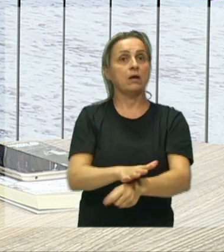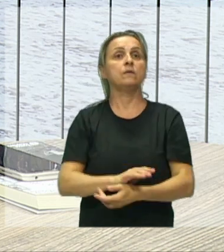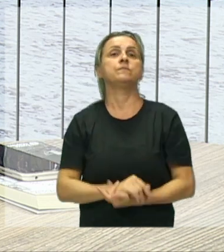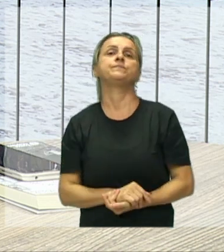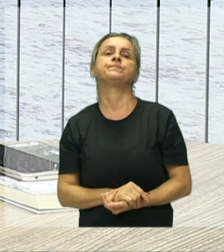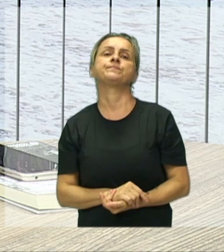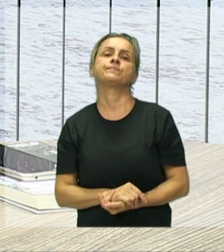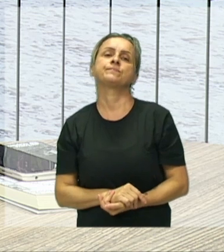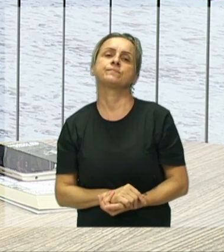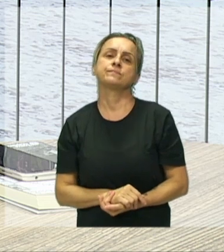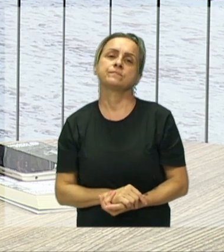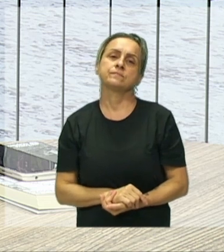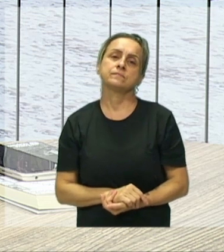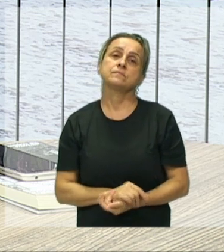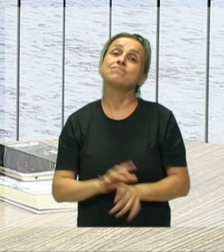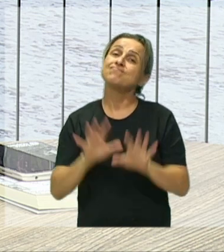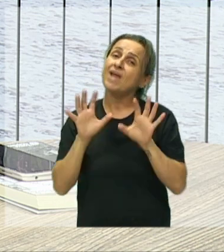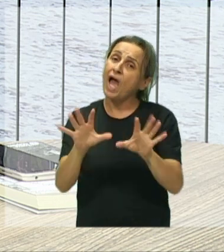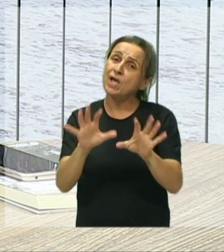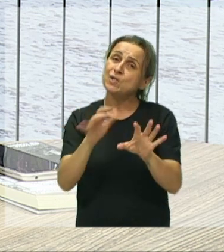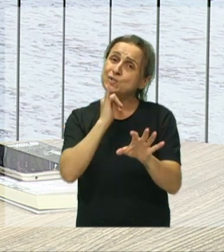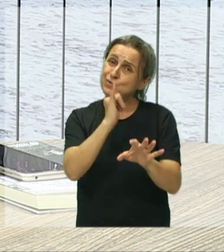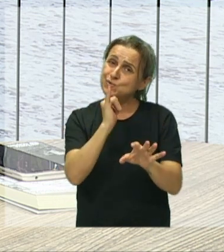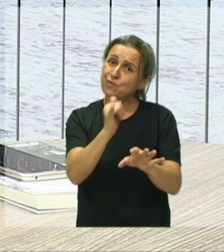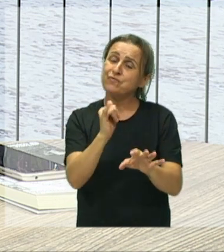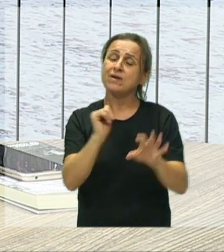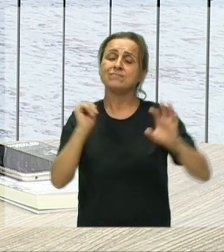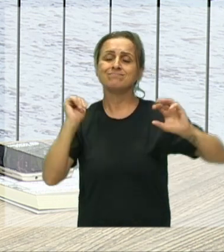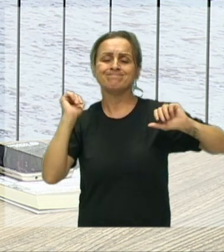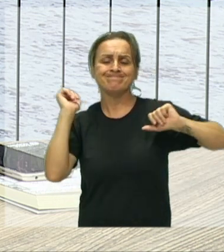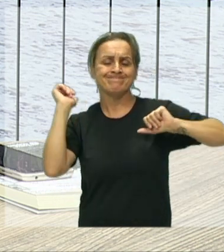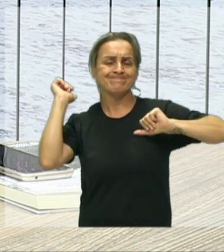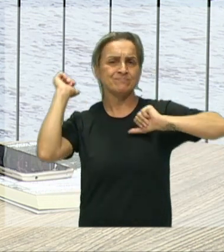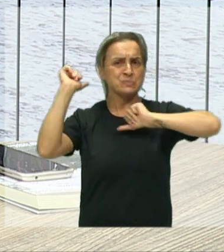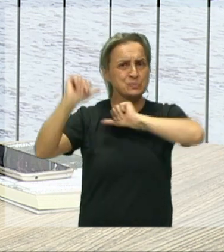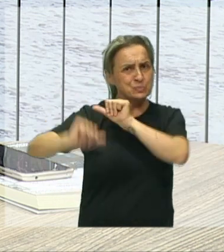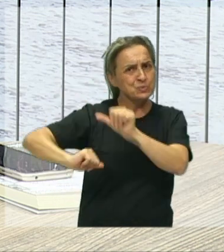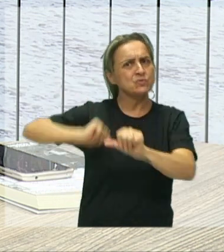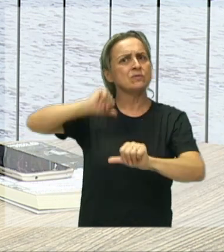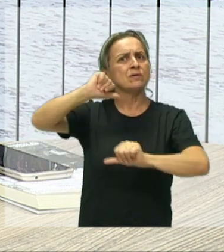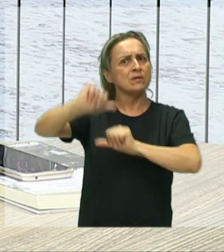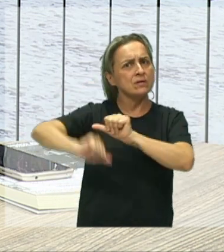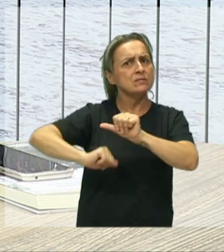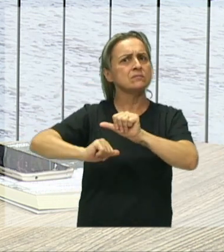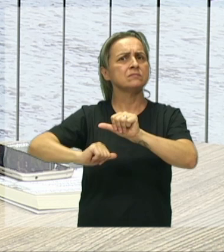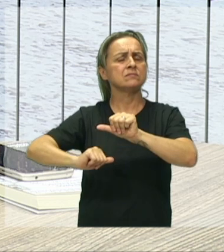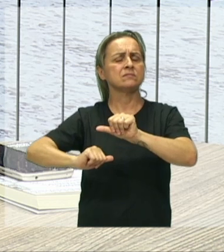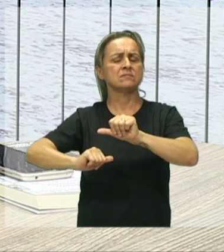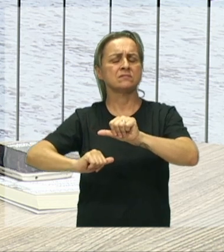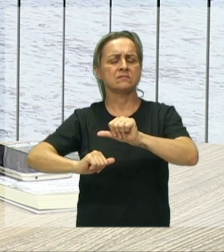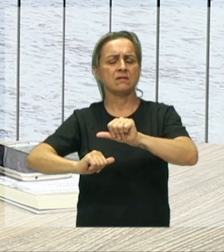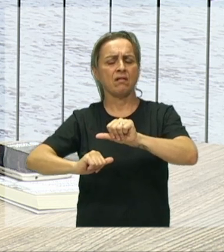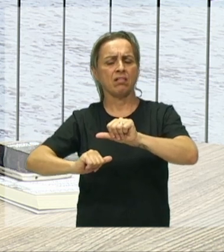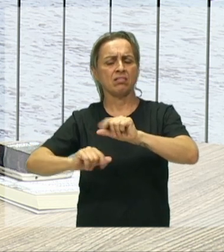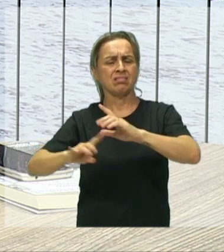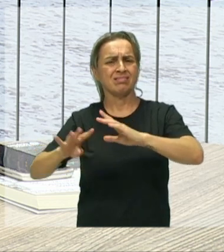é essa coisa que eu falei antes, né? As mudanças tecnológicas, políticas